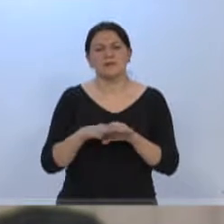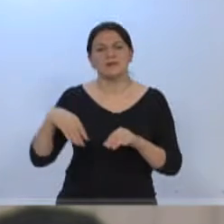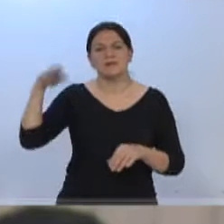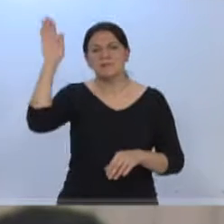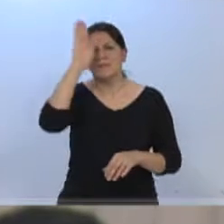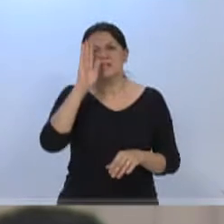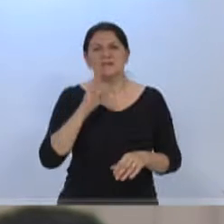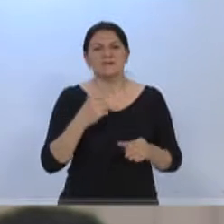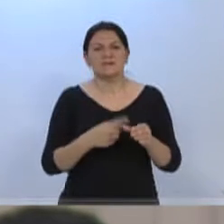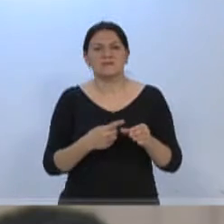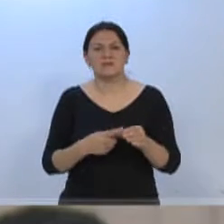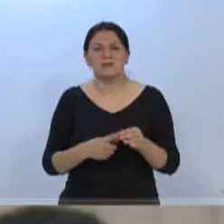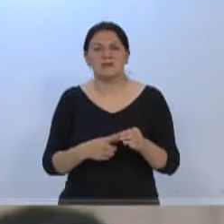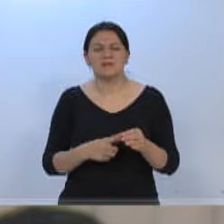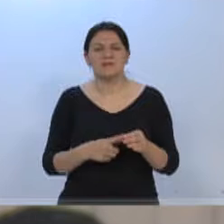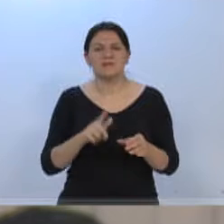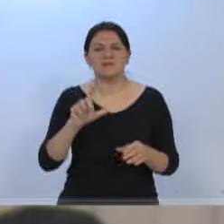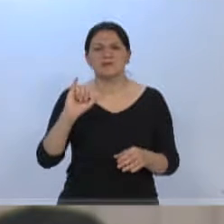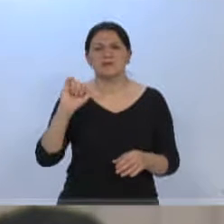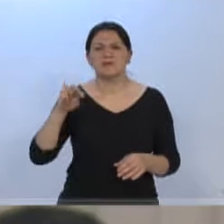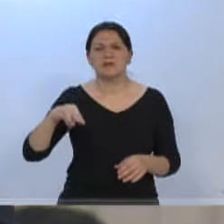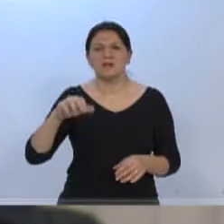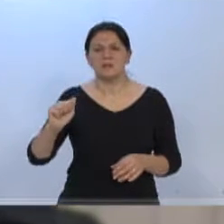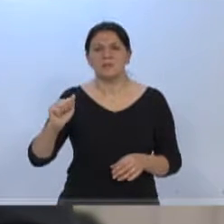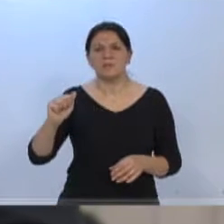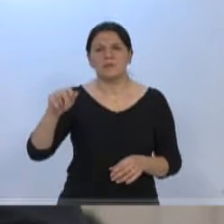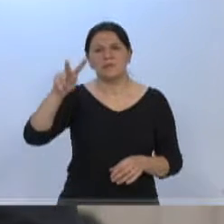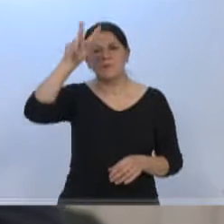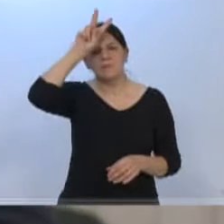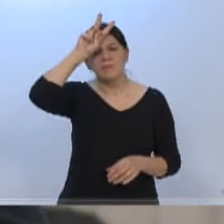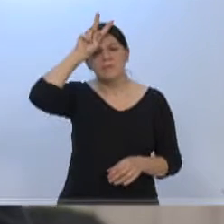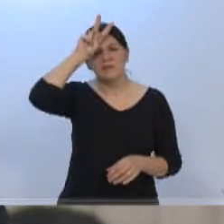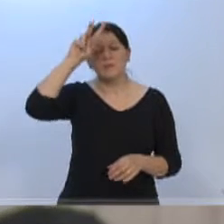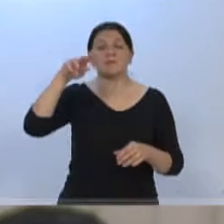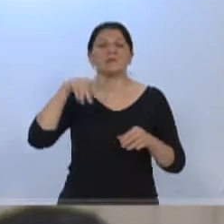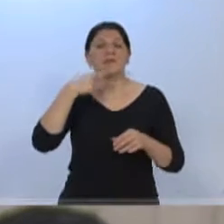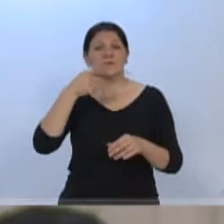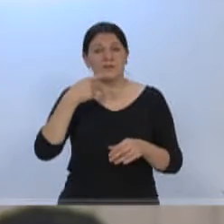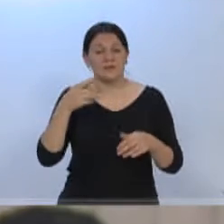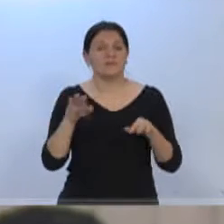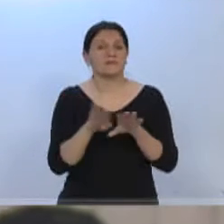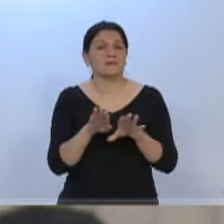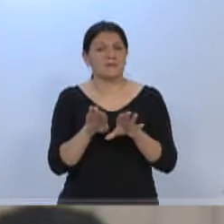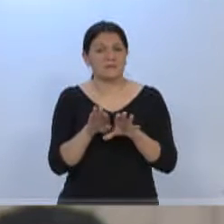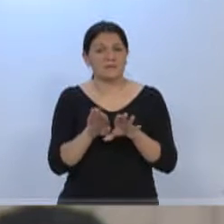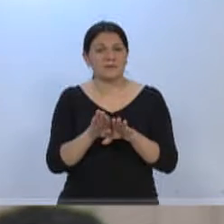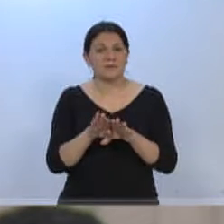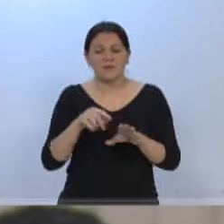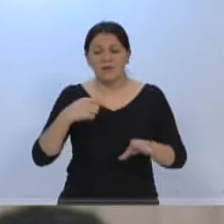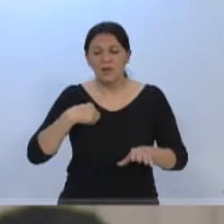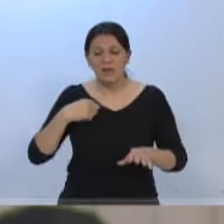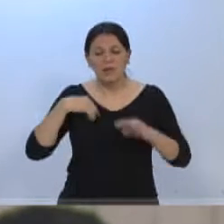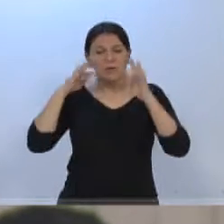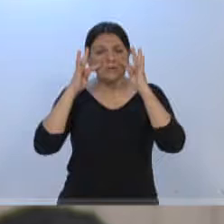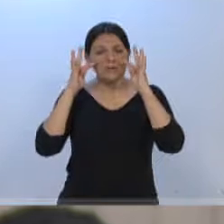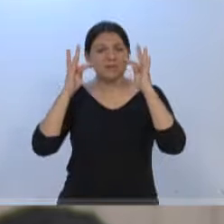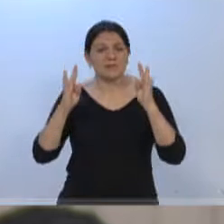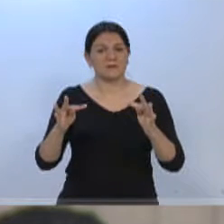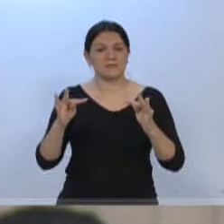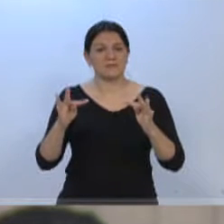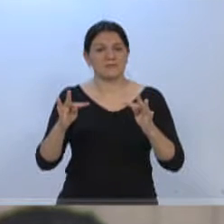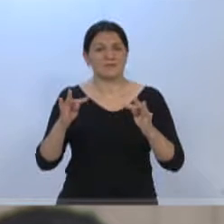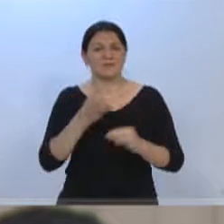na cidade de Lima, no Peru, é isso? Isso. Então, e dizer de que sou testemunha